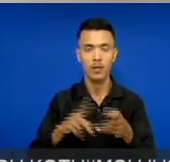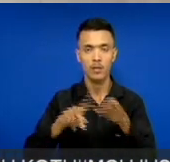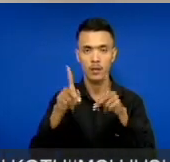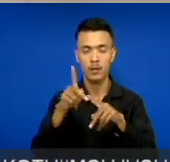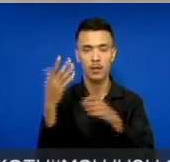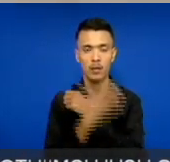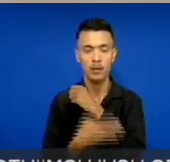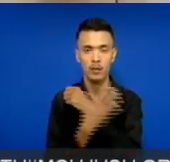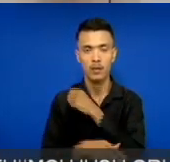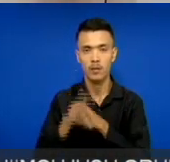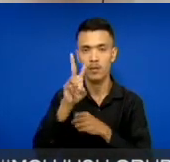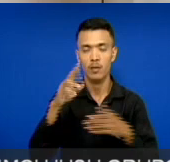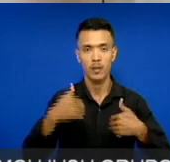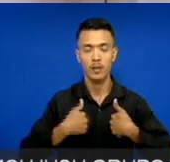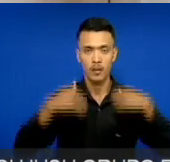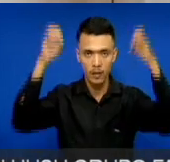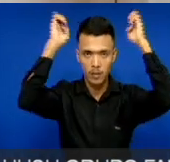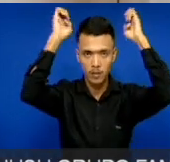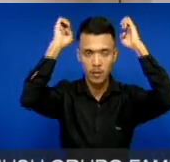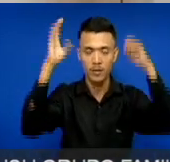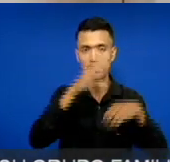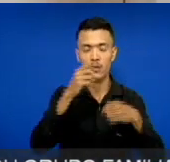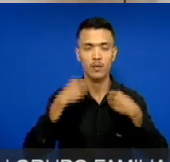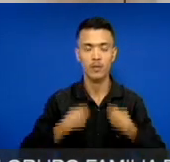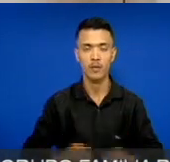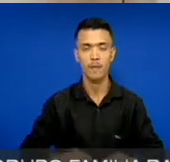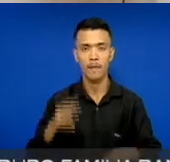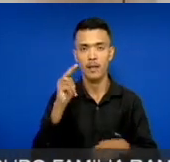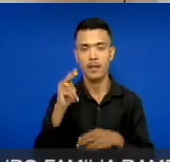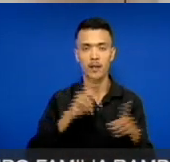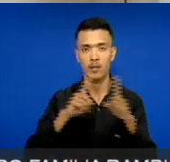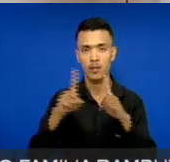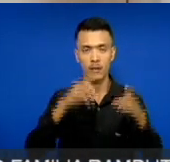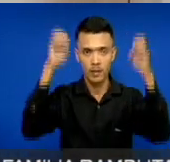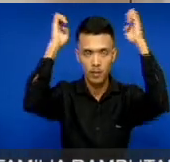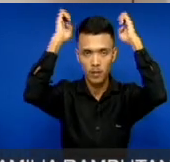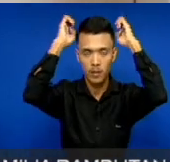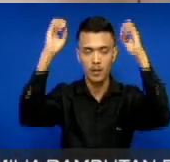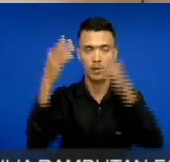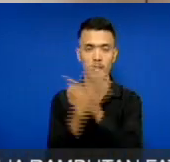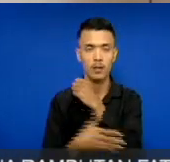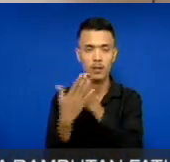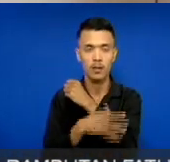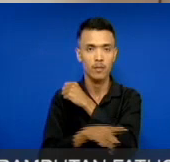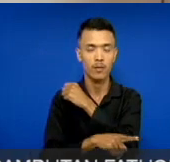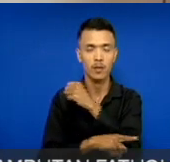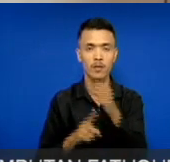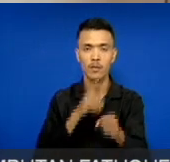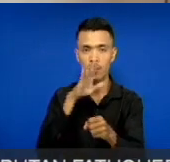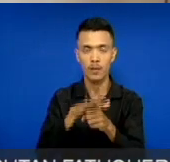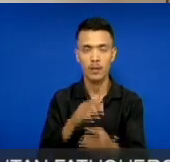setor educação na justiça. Me explica, e a setor educação, Estado Portugal e a compromisso apoio formação